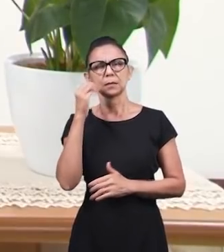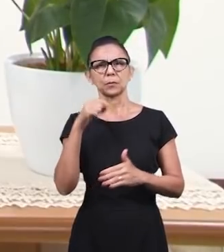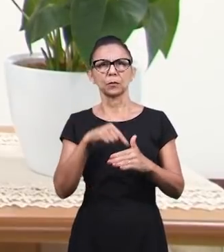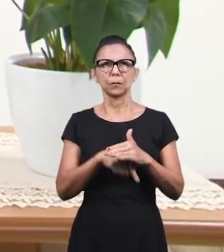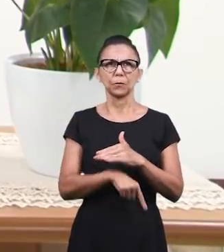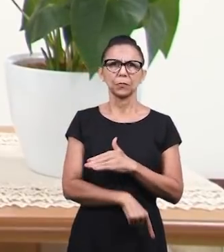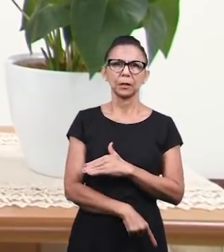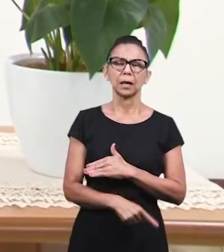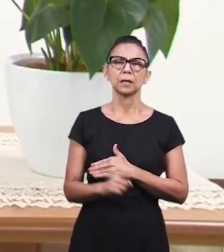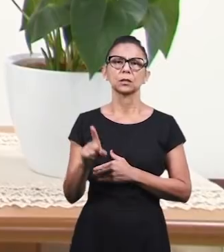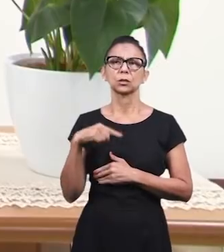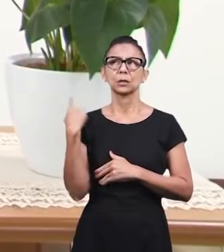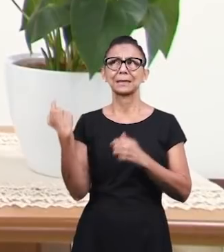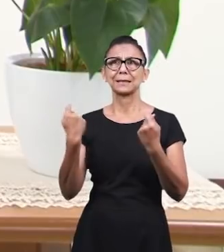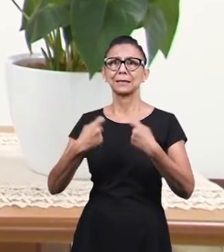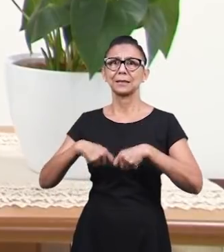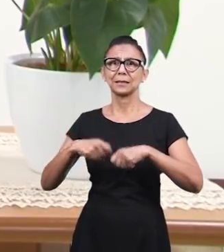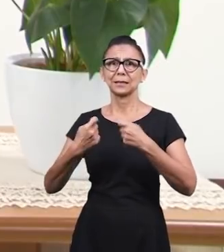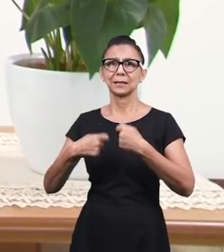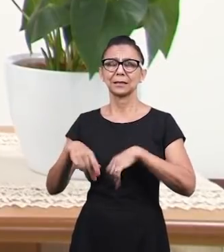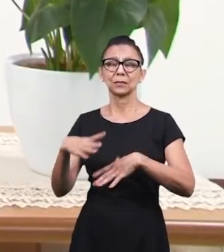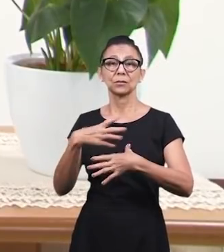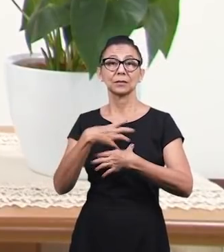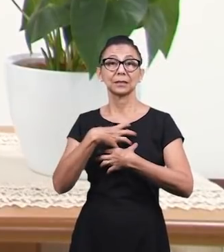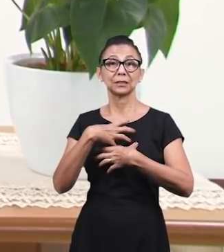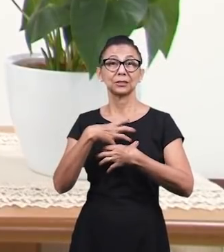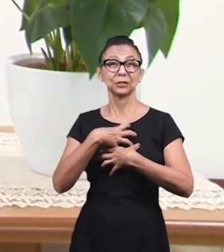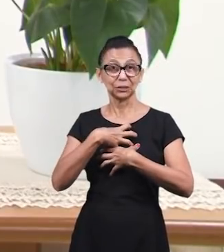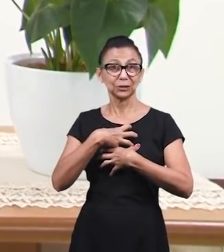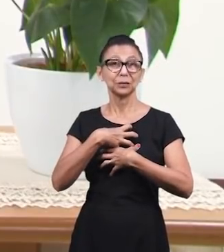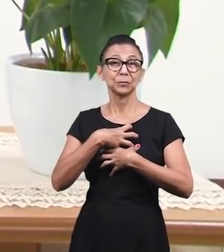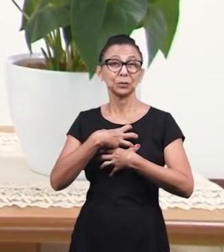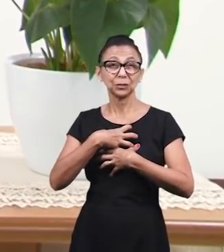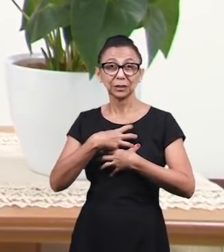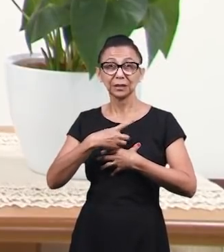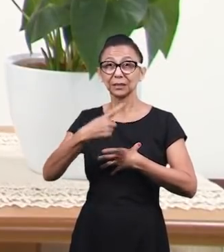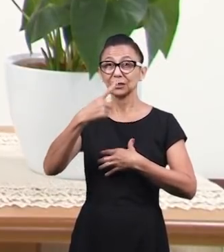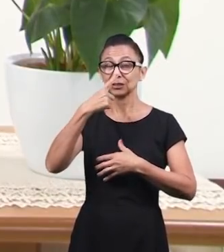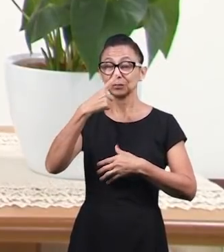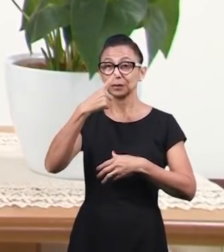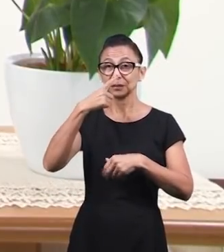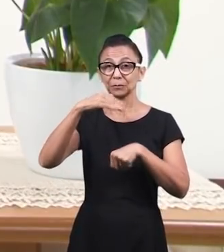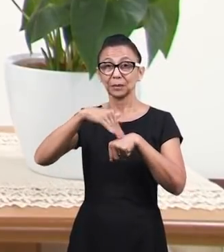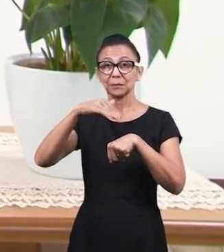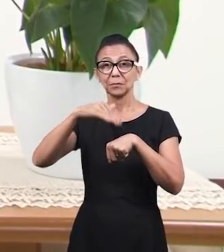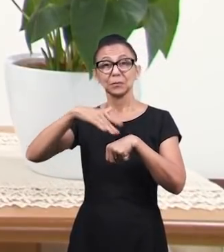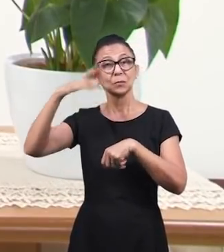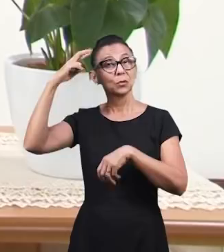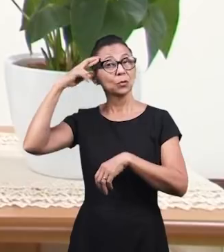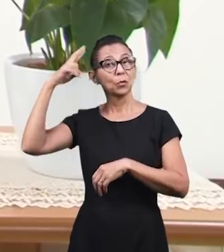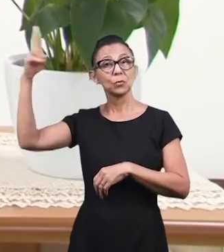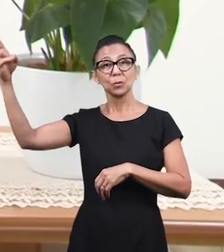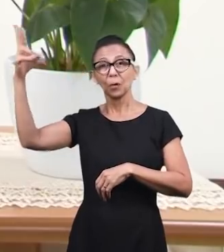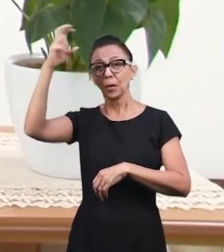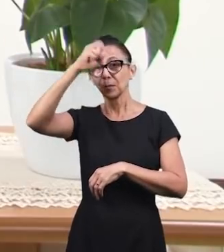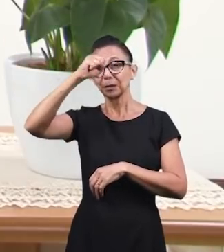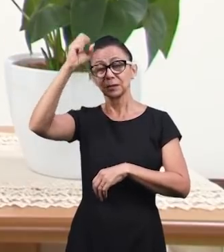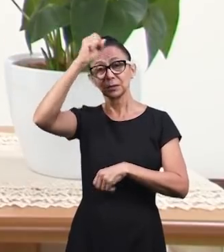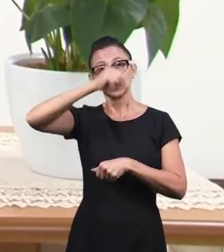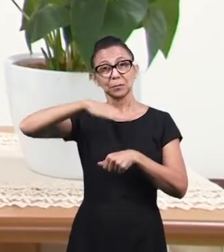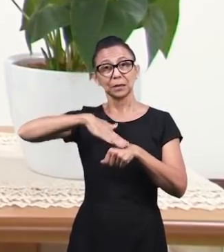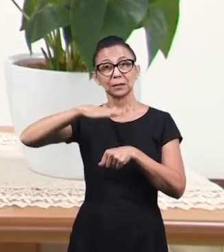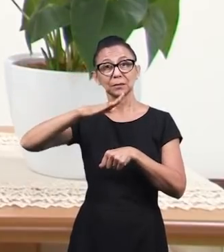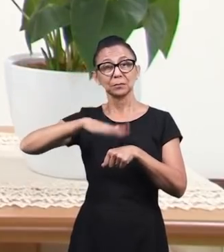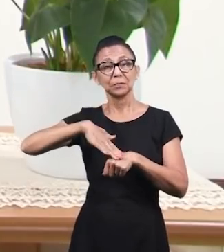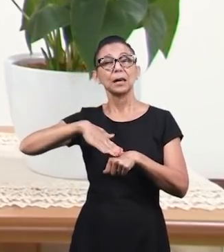busca, um resultado de uma necessidade que sentimos nesta hora, de estarmos mais próximos do Senhor, estarmos